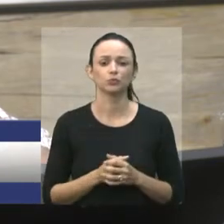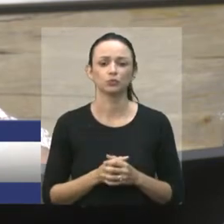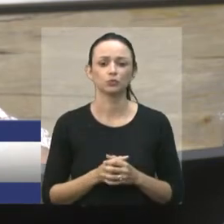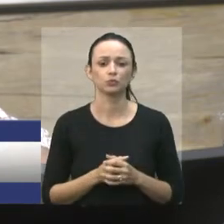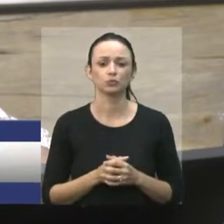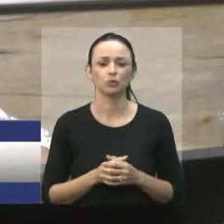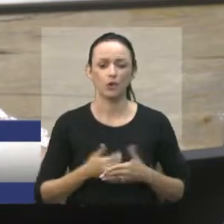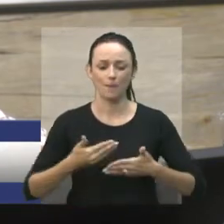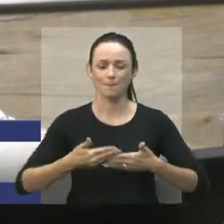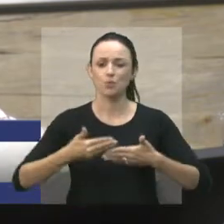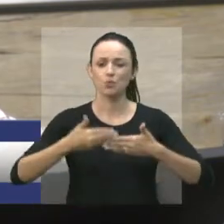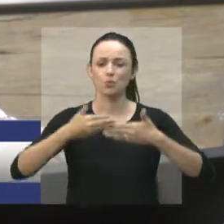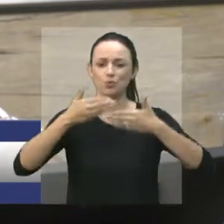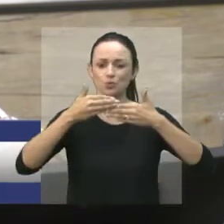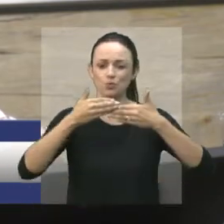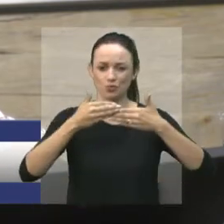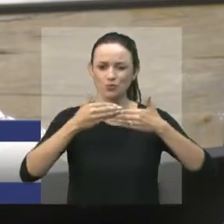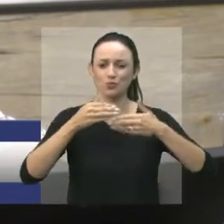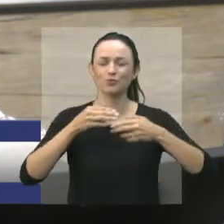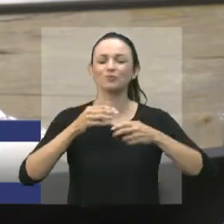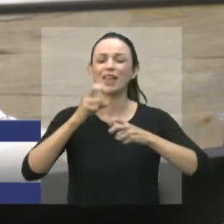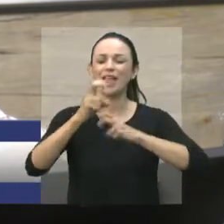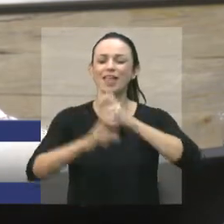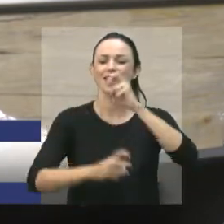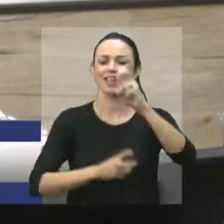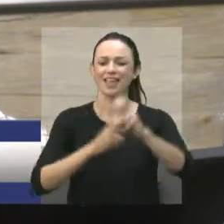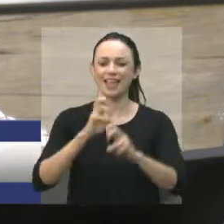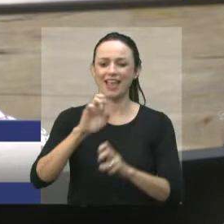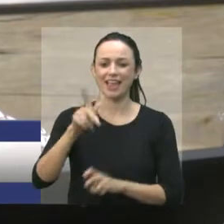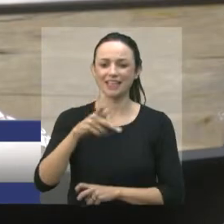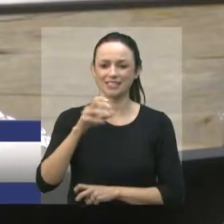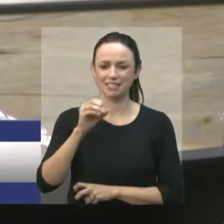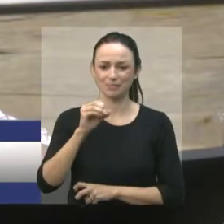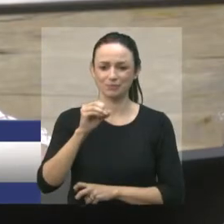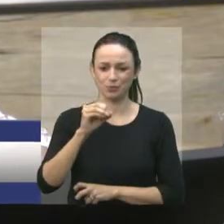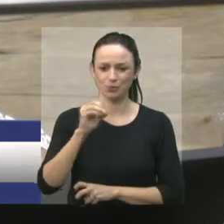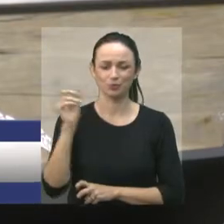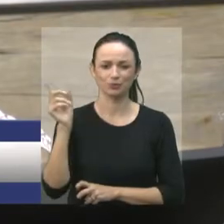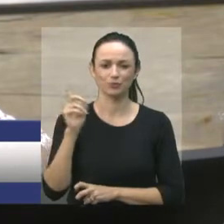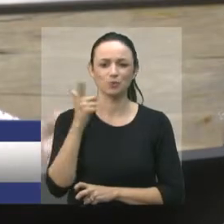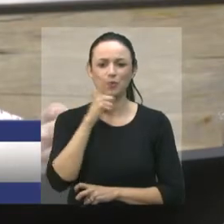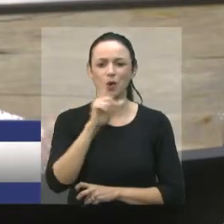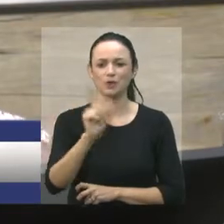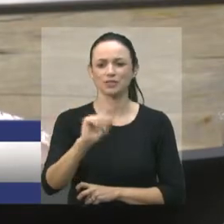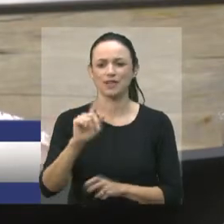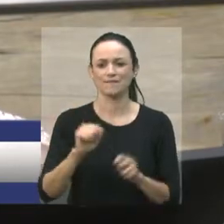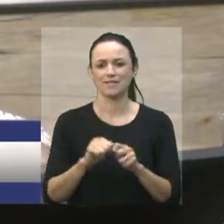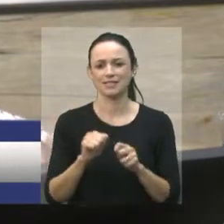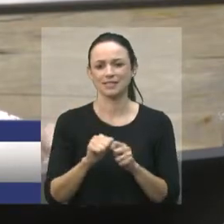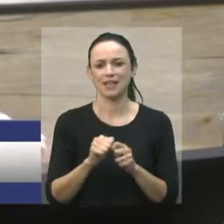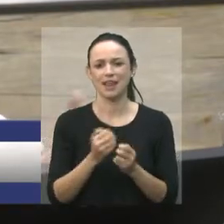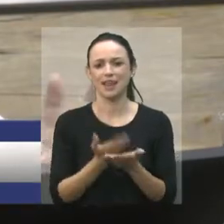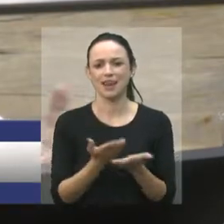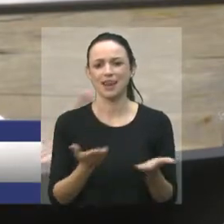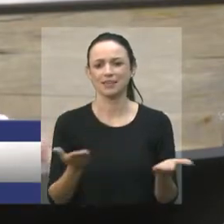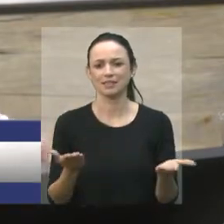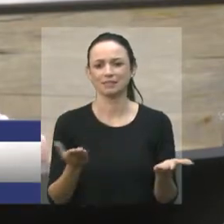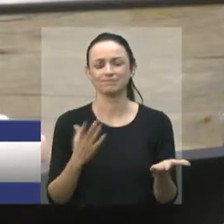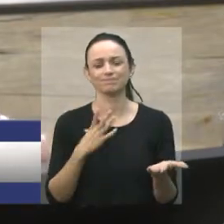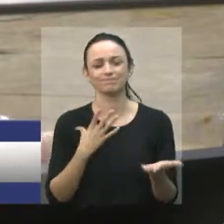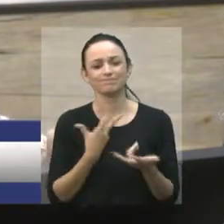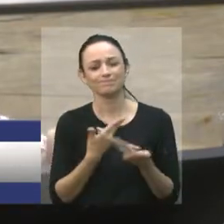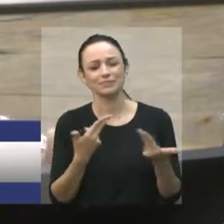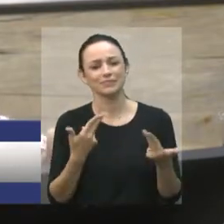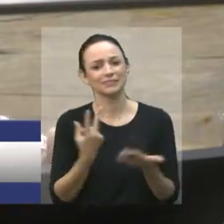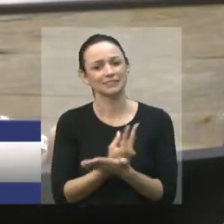da Expo Jaú, que não consegue fazer a licitação. Uma hora tem alguma coisa errada, então está